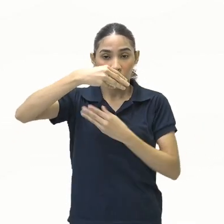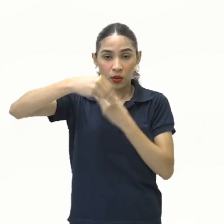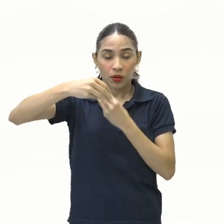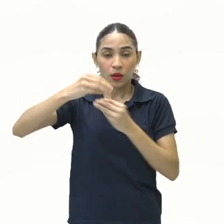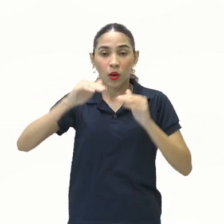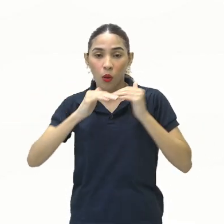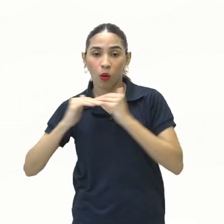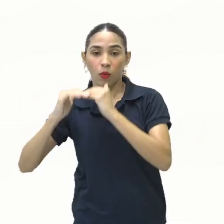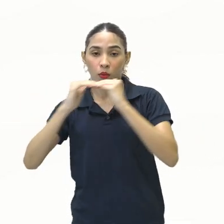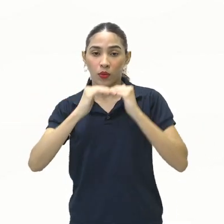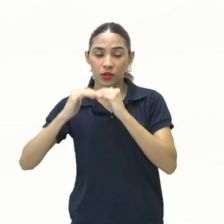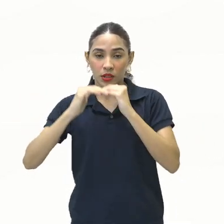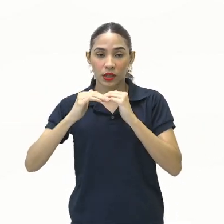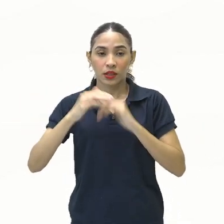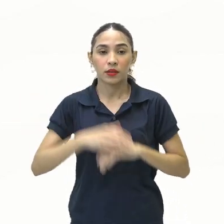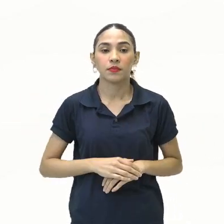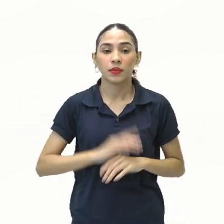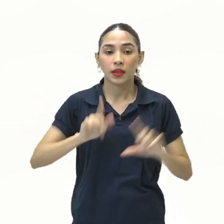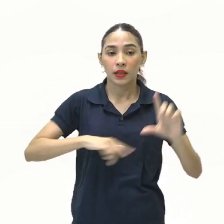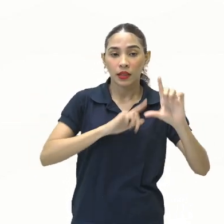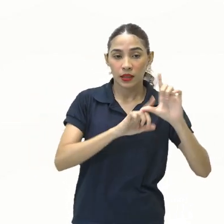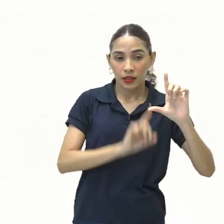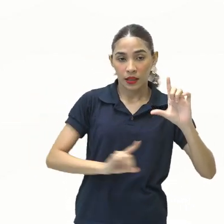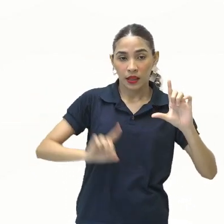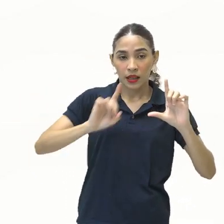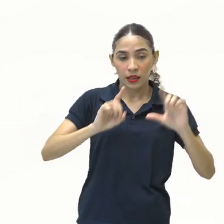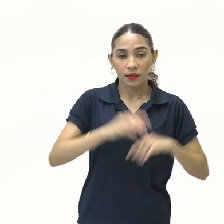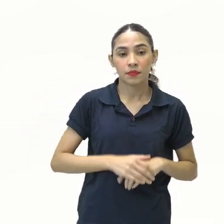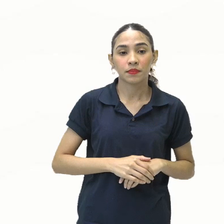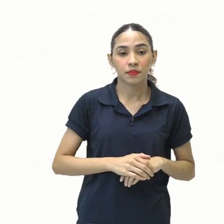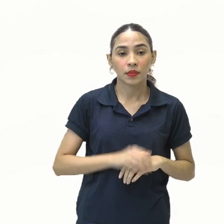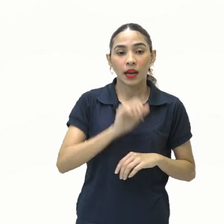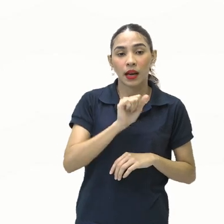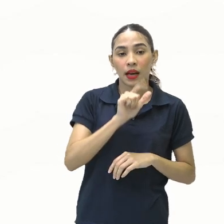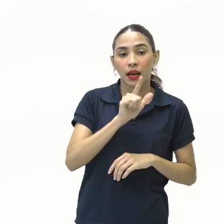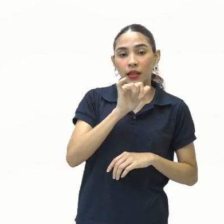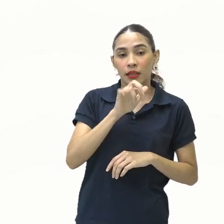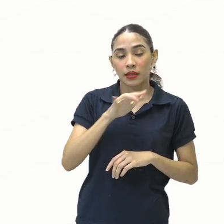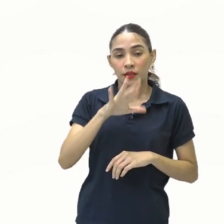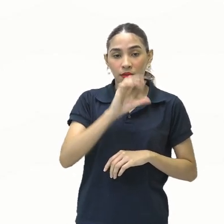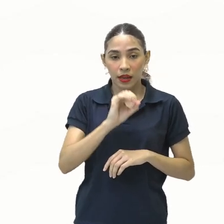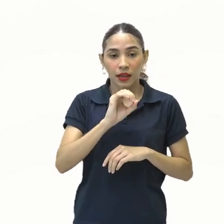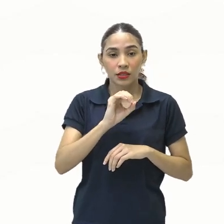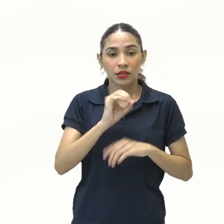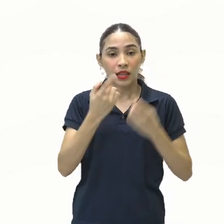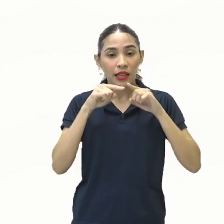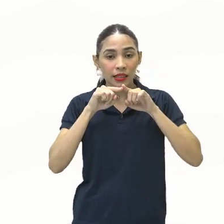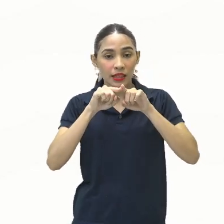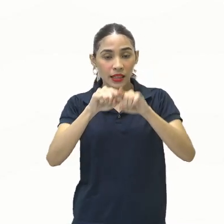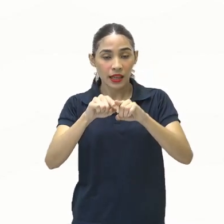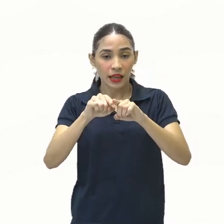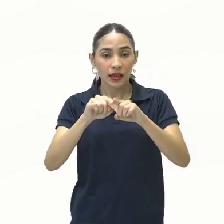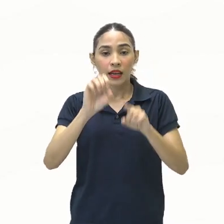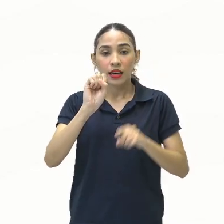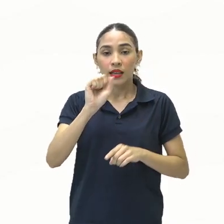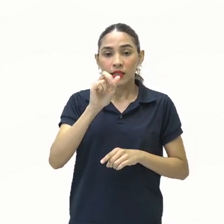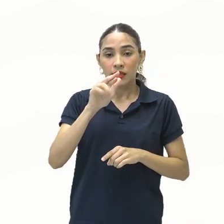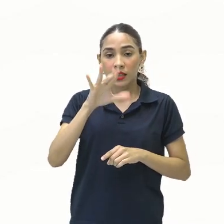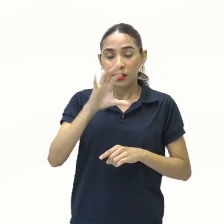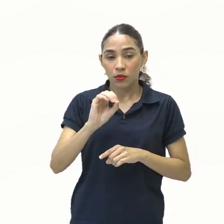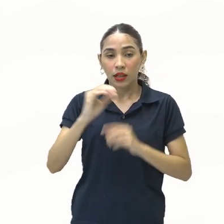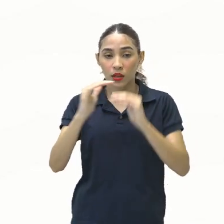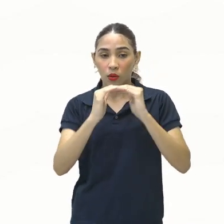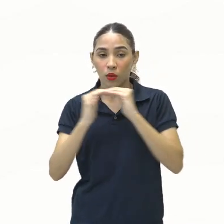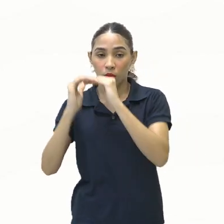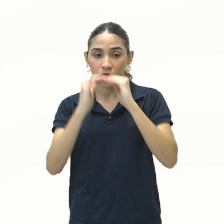letra D, alifática, linear, saturada e homogênea. Aberta, linear, saturada e homogênea. Gente, questão de vestibular a gente vai logo